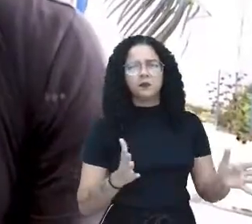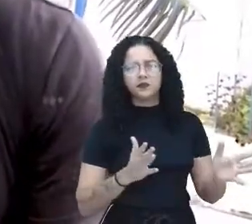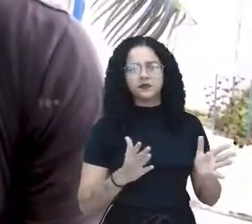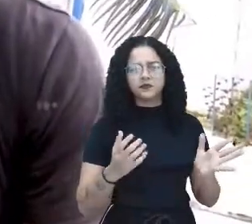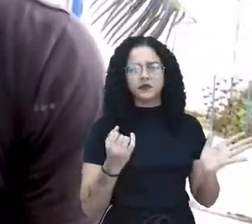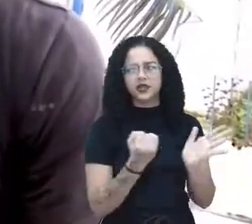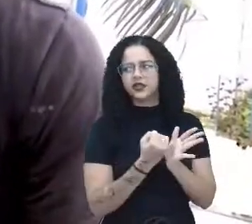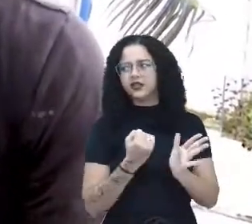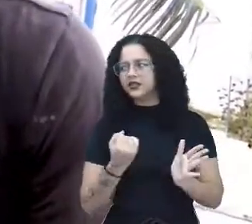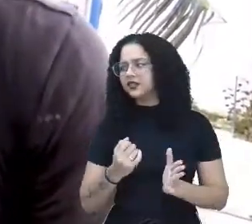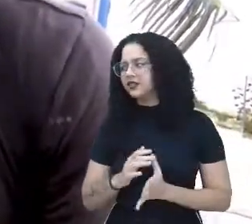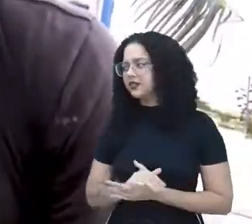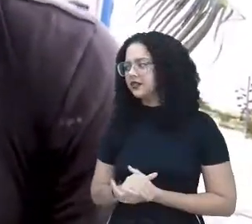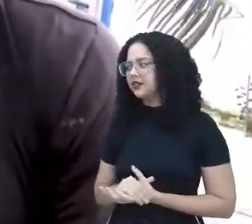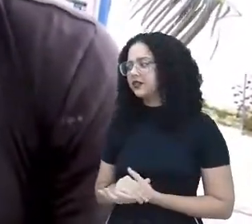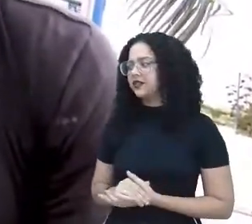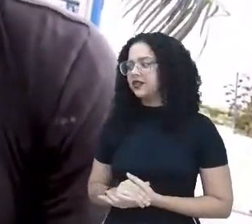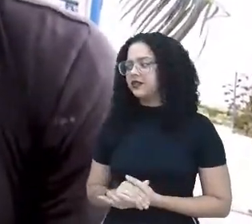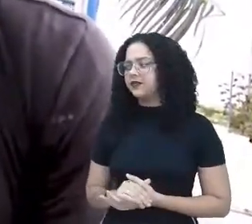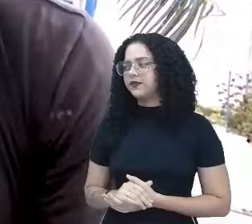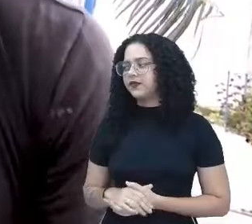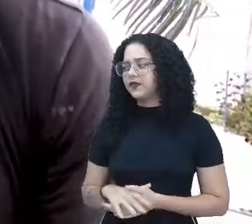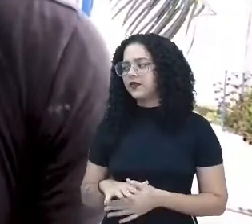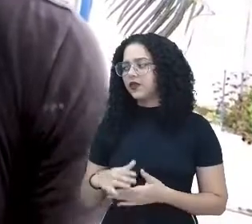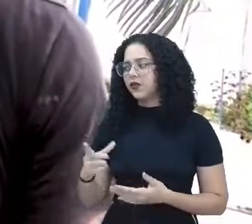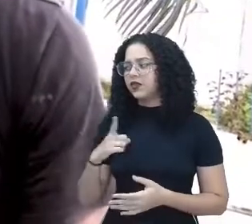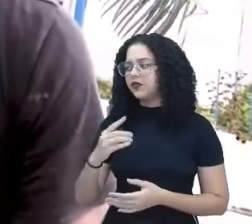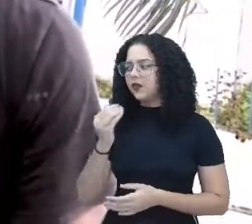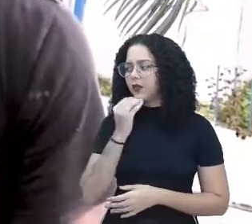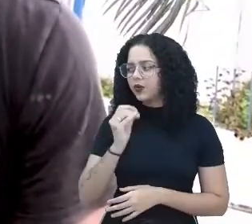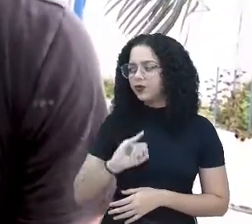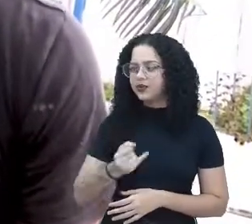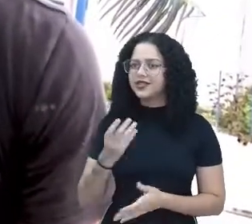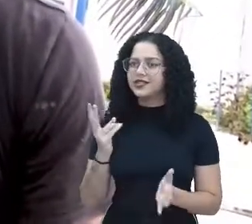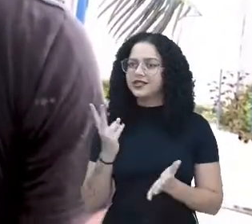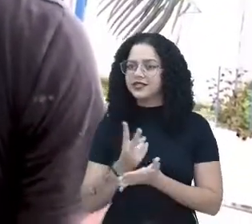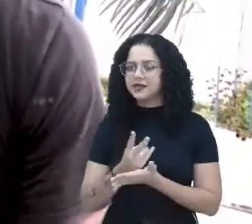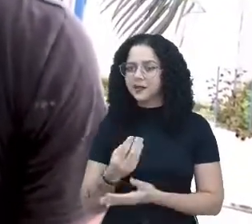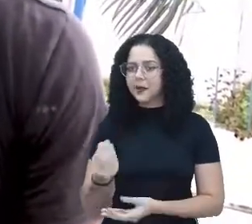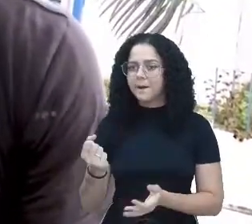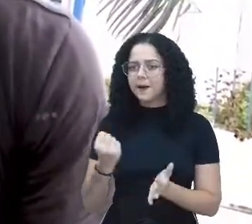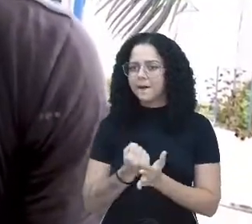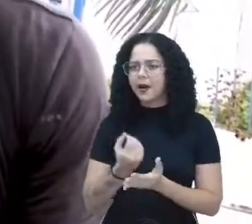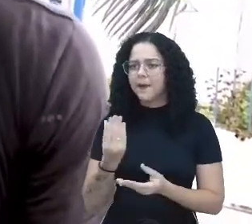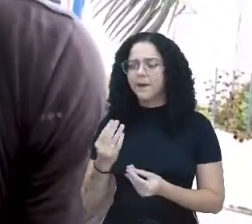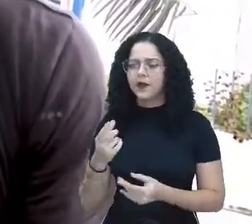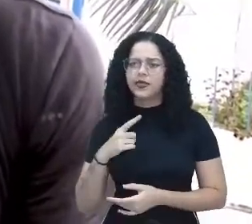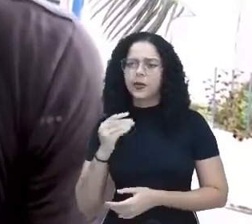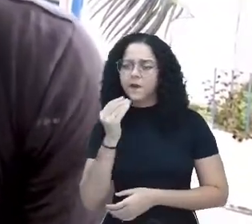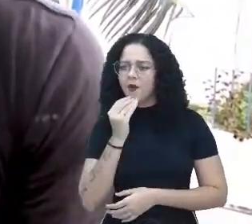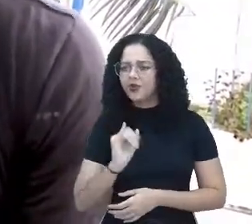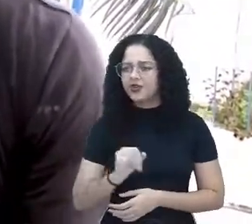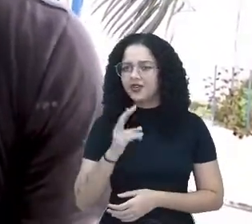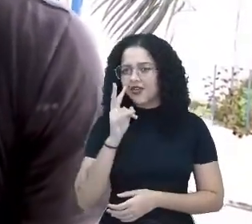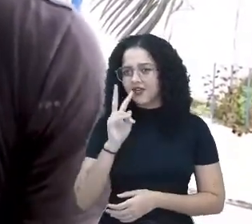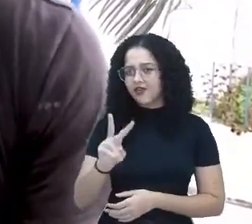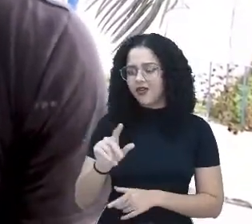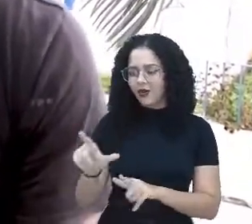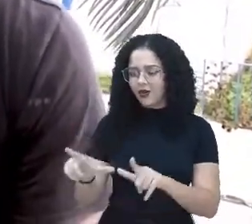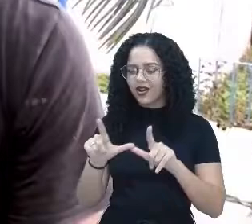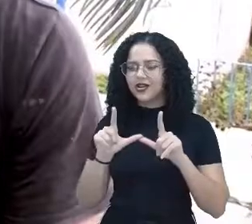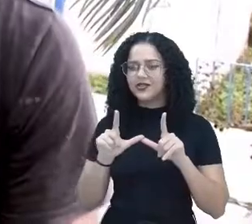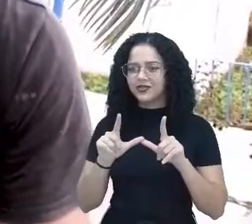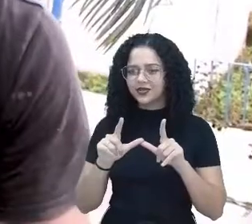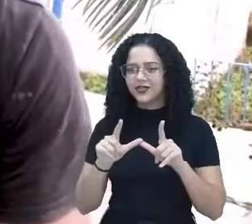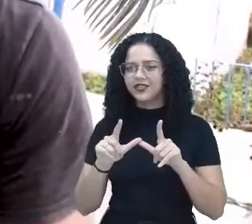Que falou, venha, gente, eu falo assim, quando eu tenho a oportunidade, sempre me marca muito quando eu tenho a oportunidade de ver um resultado